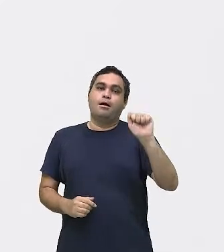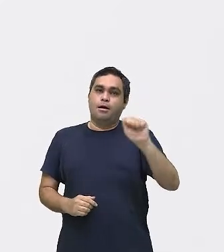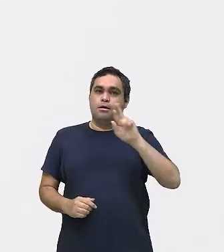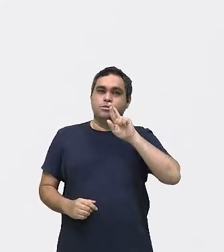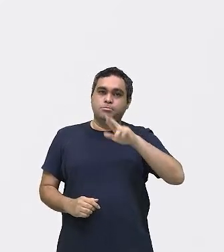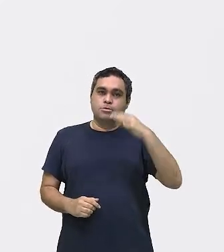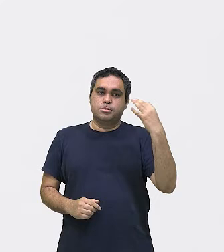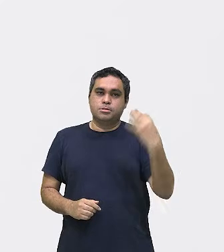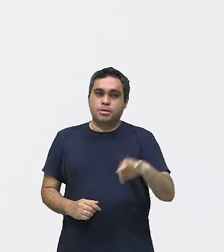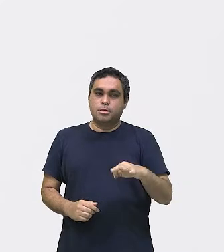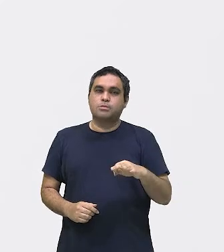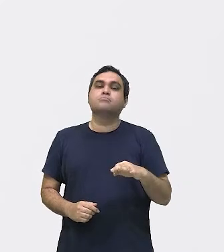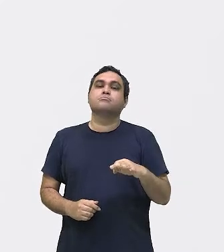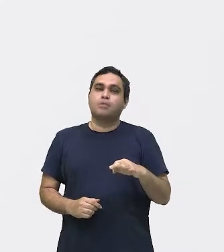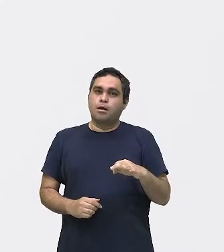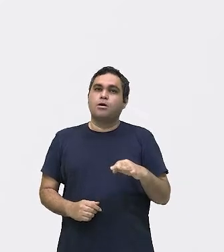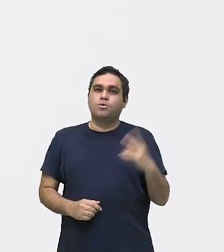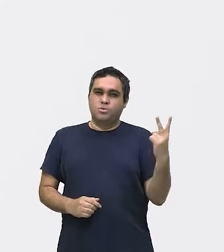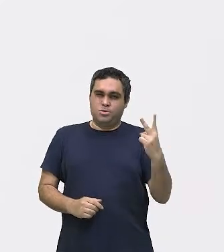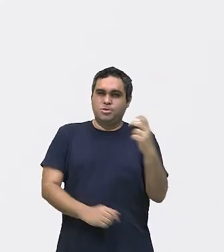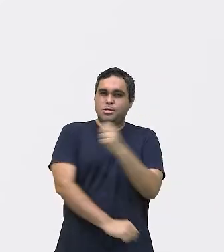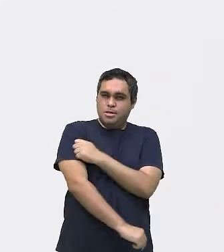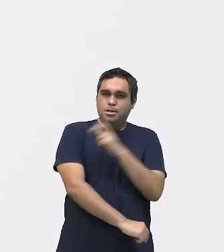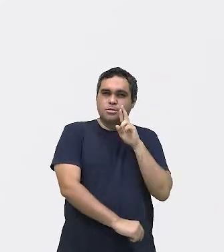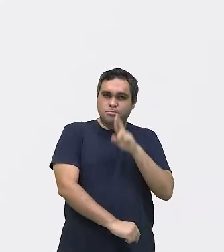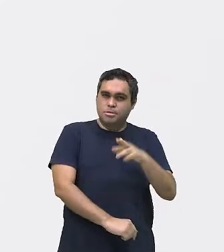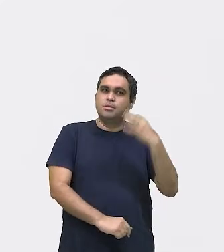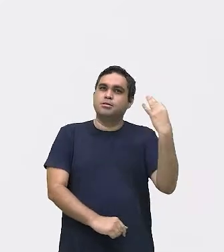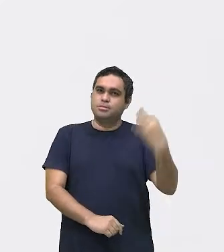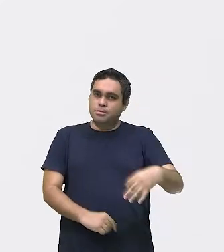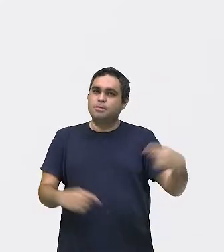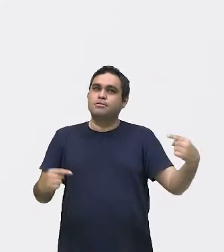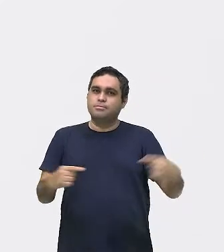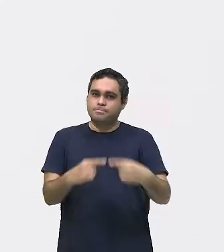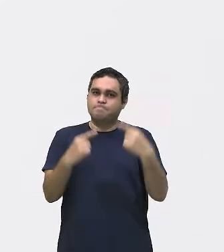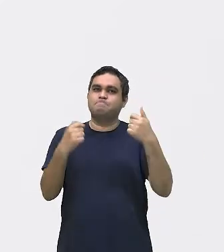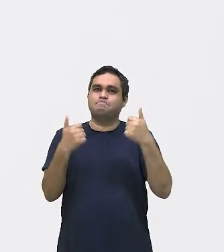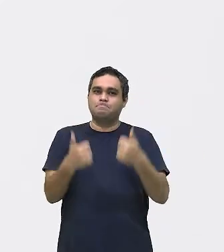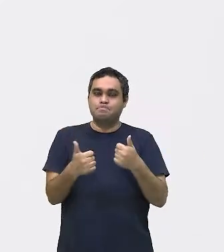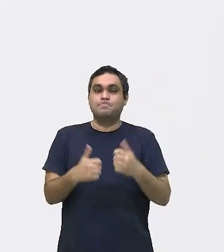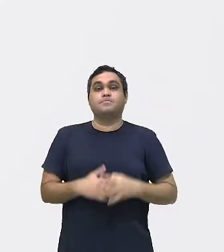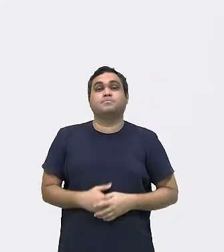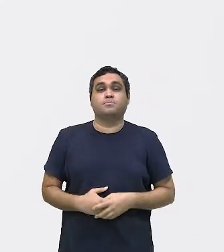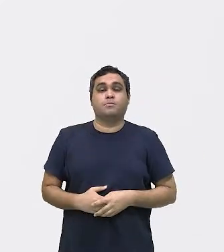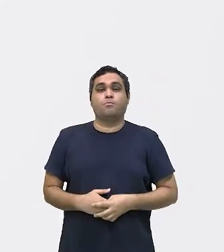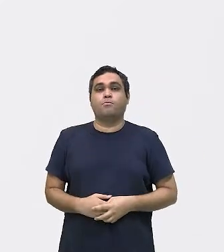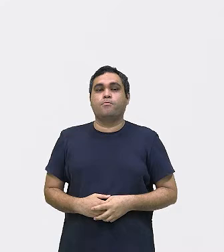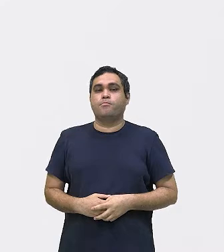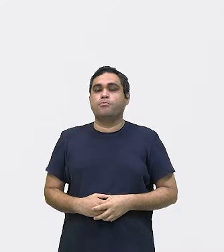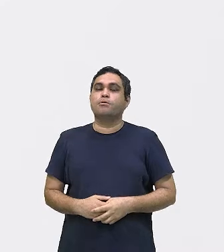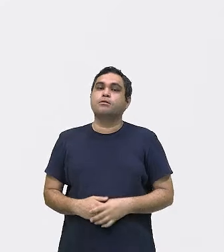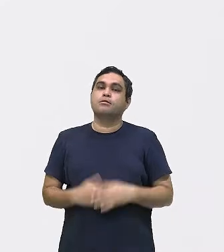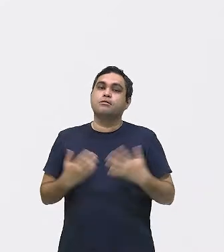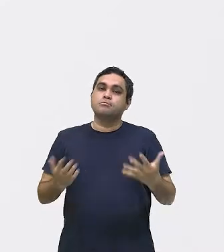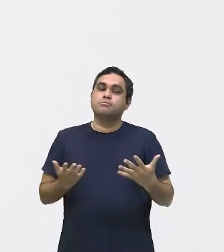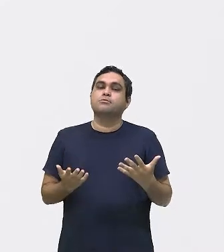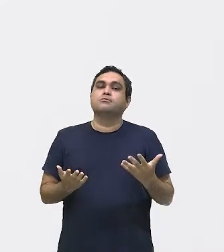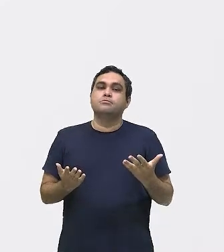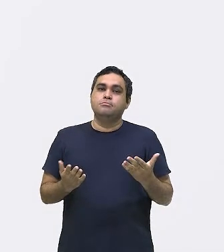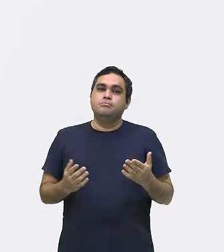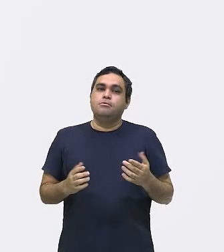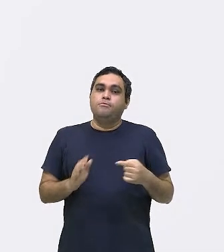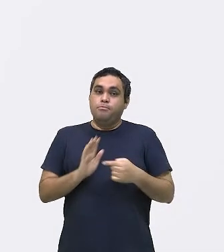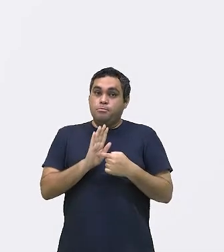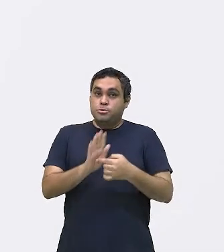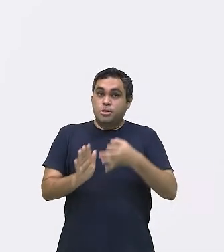que os alunos Luiz e a Kiara colocaram aí uma alternativa correta, tá bom? Então, vamos aí à alternativa para